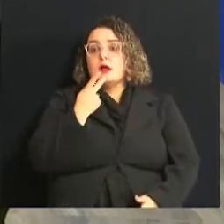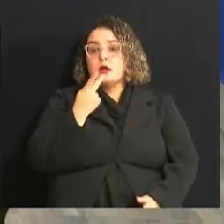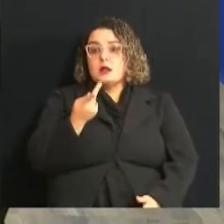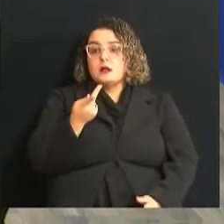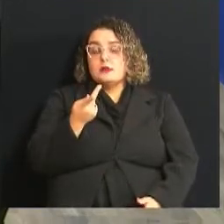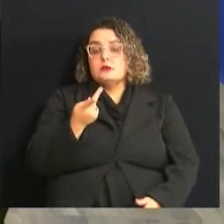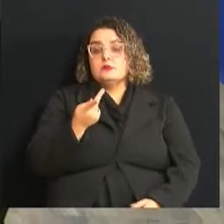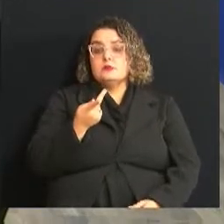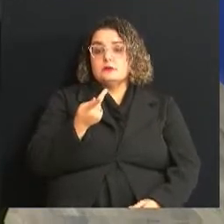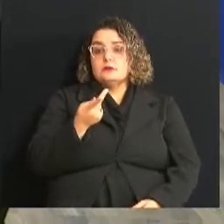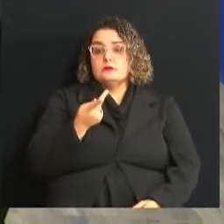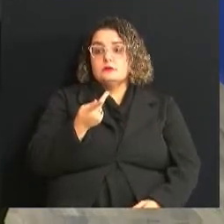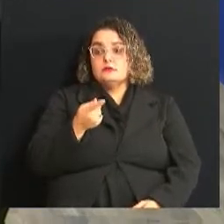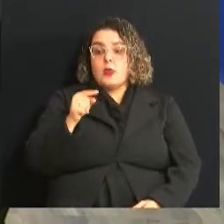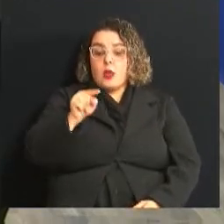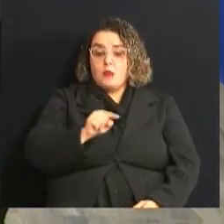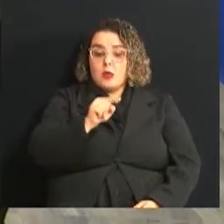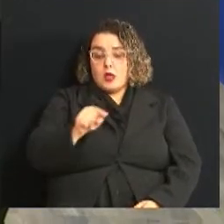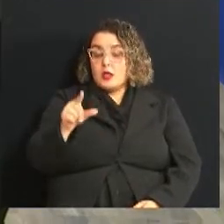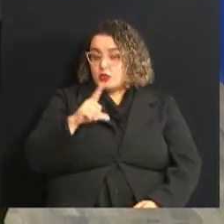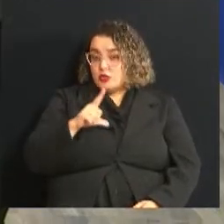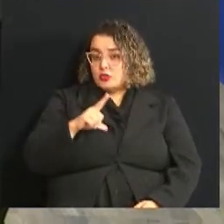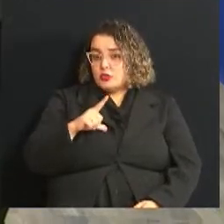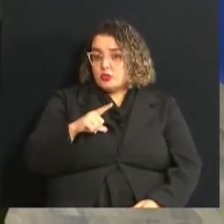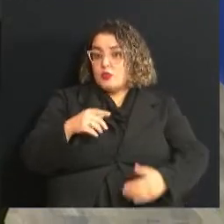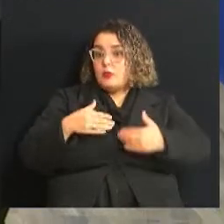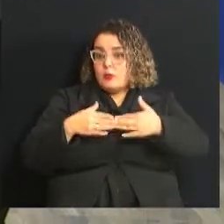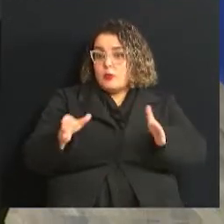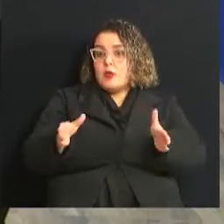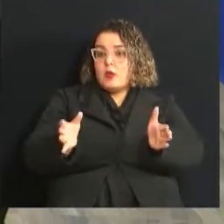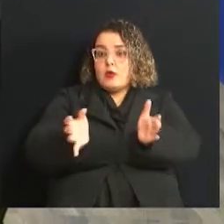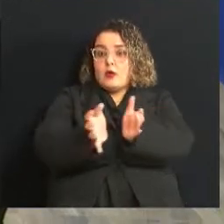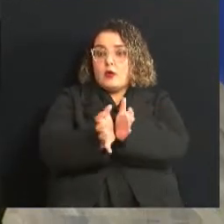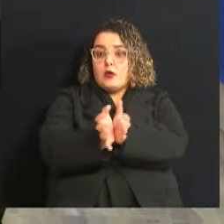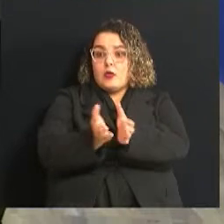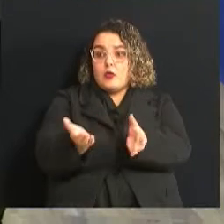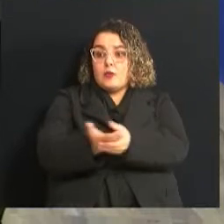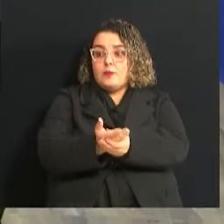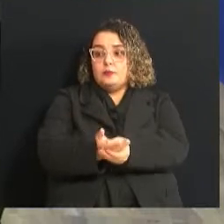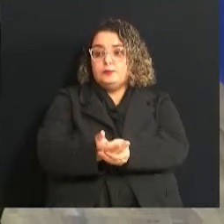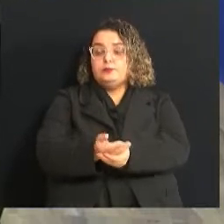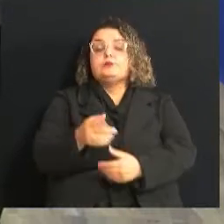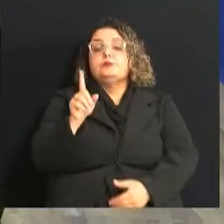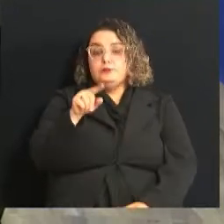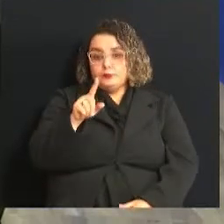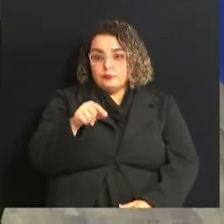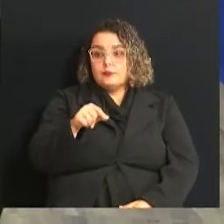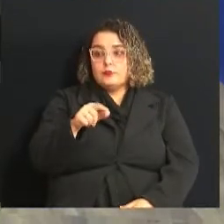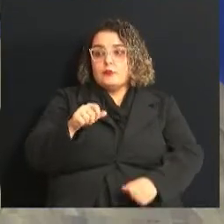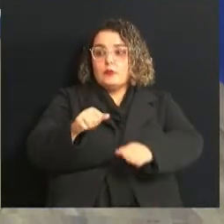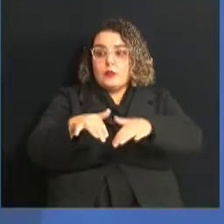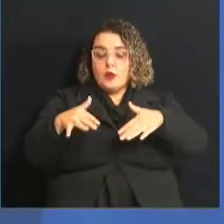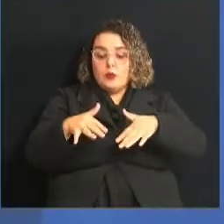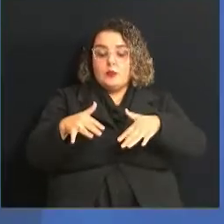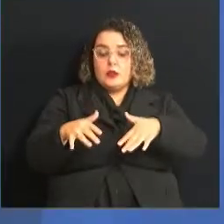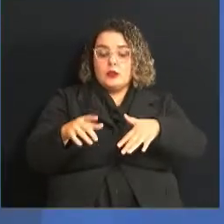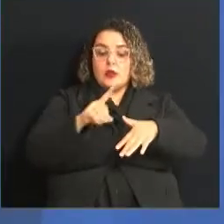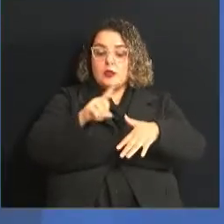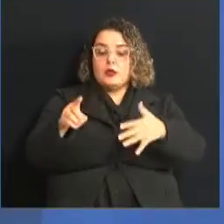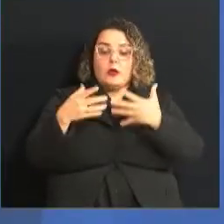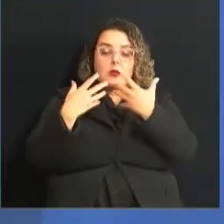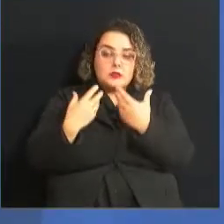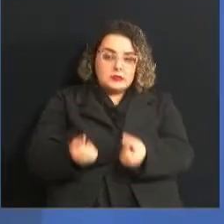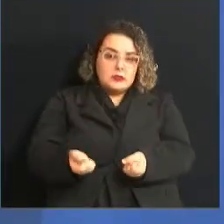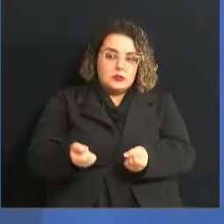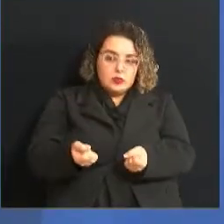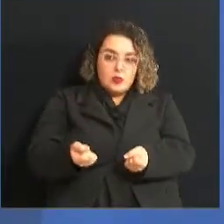uma rejeição que teve sobre uma abertura de uma comissão processante. O plenário rejeitou nesta segunda-feira